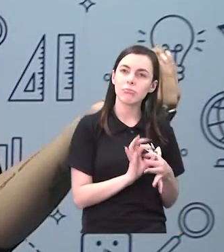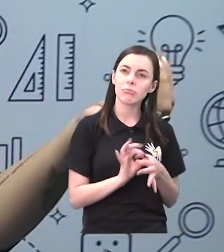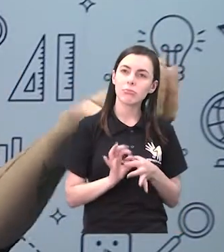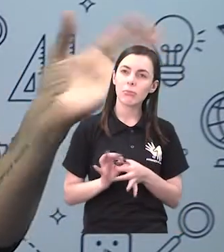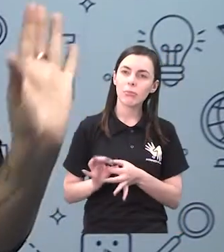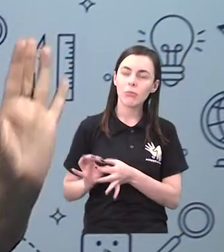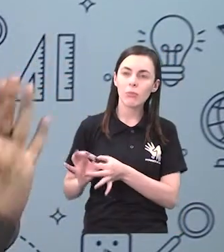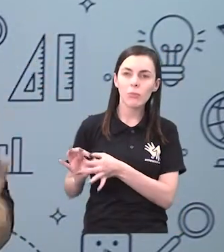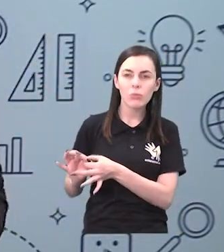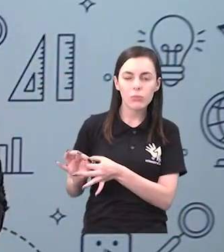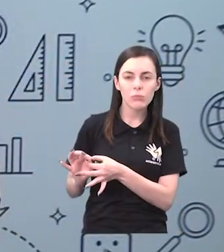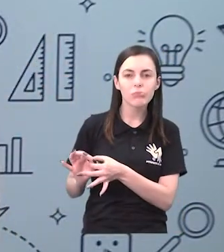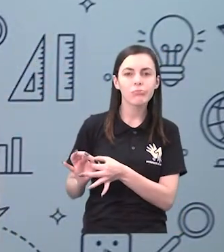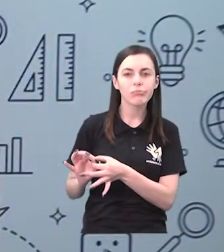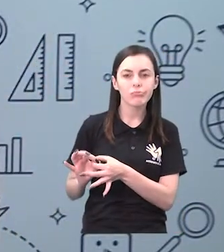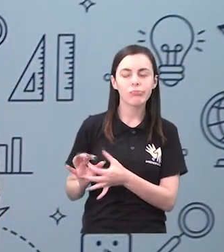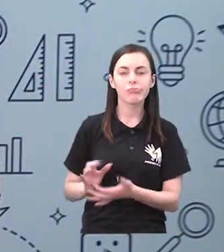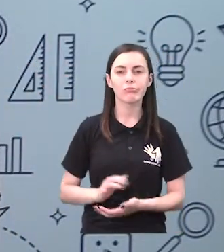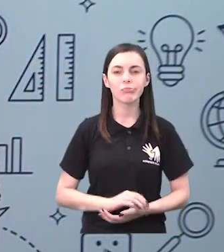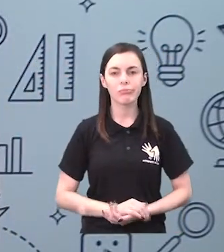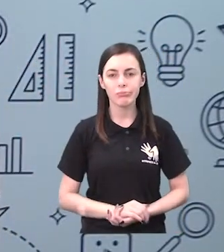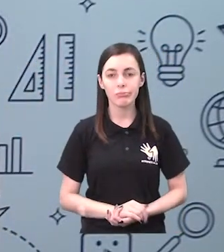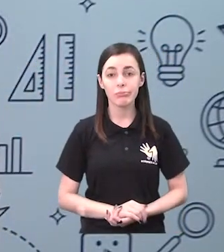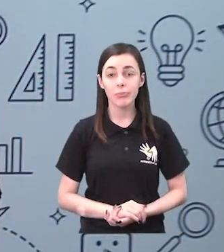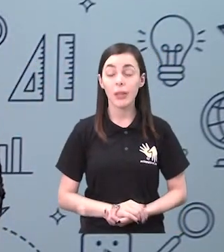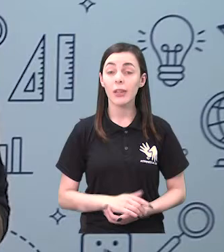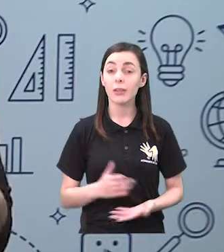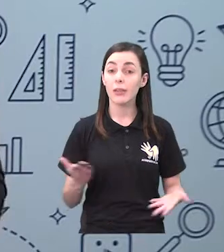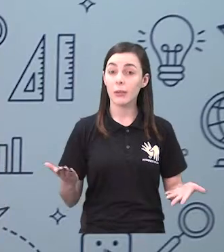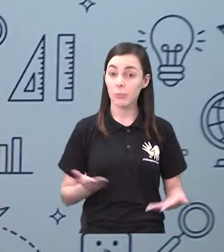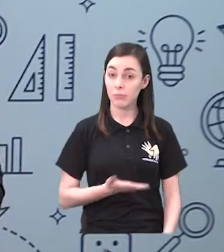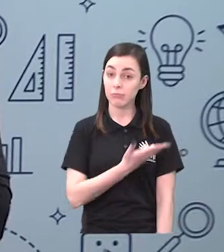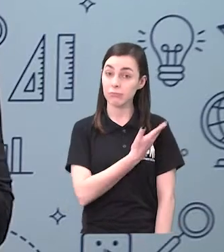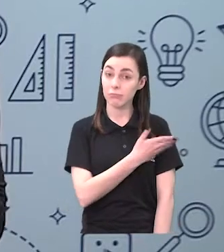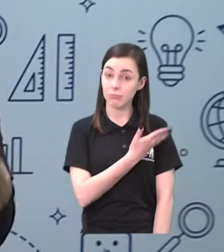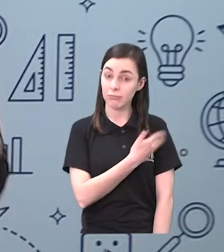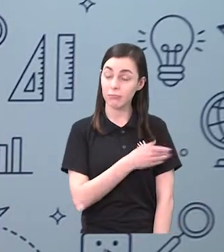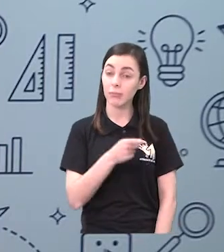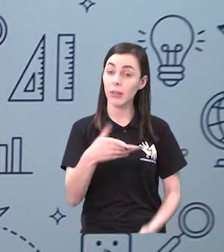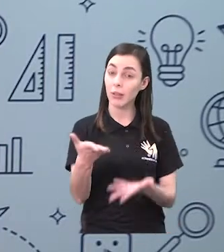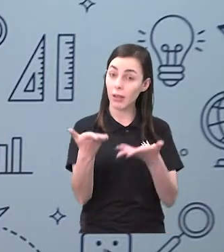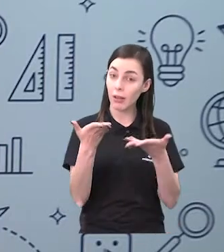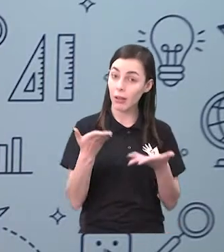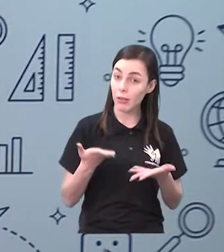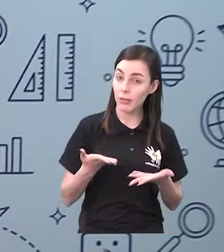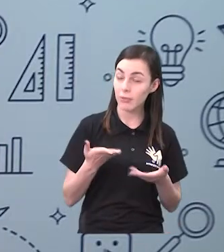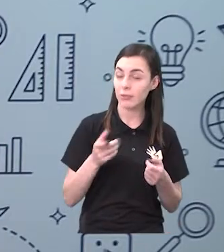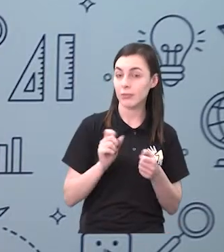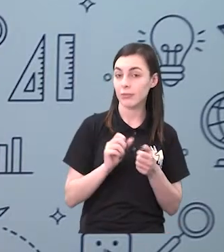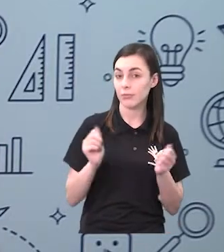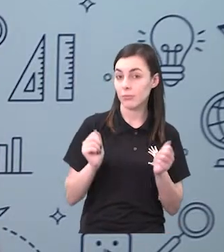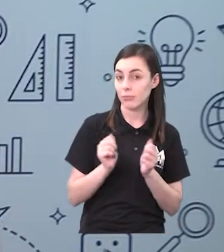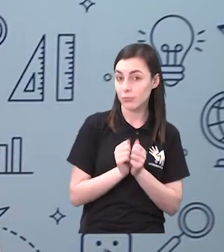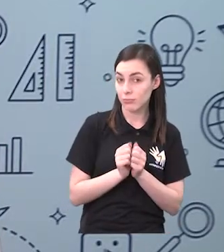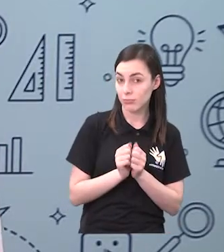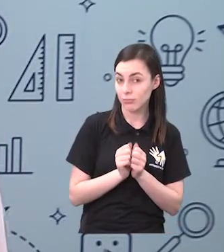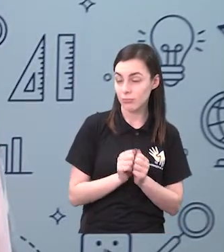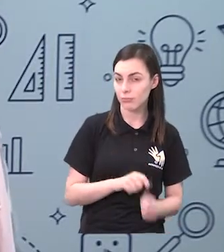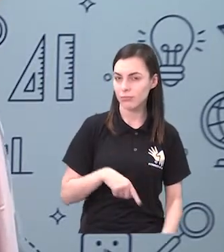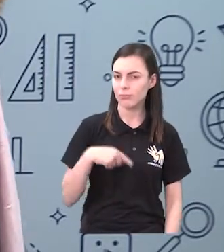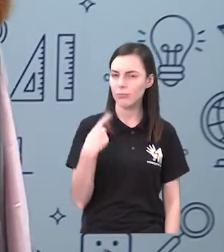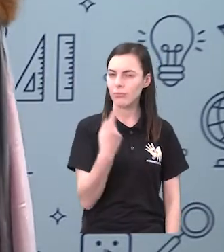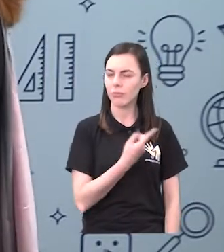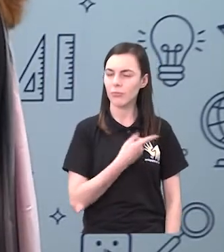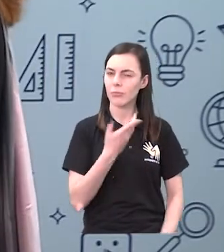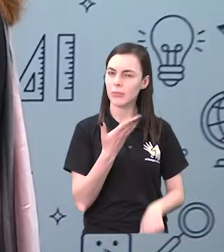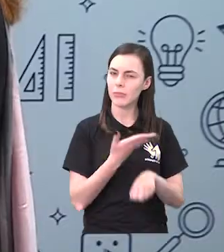relações fazendo conexões e é esse exercício que eu te convido a a fazer agora vamos